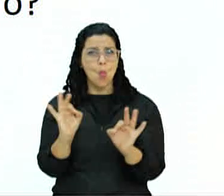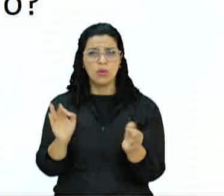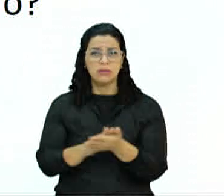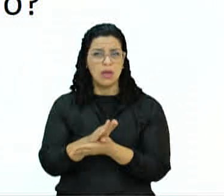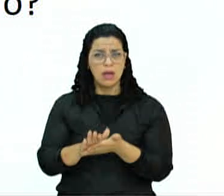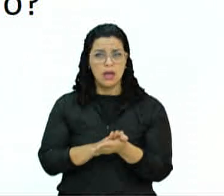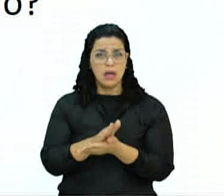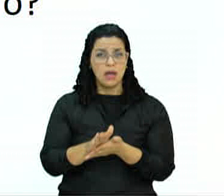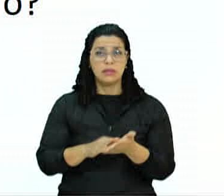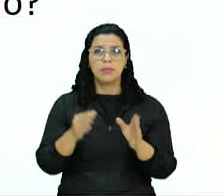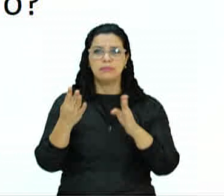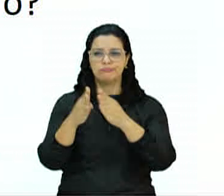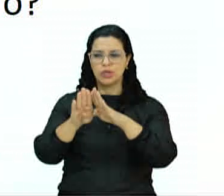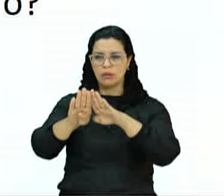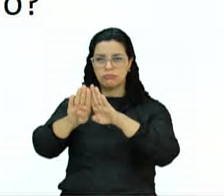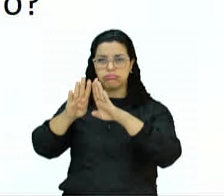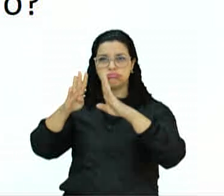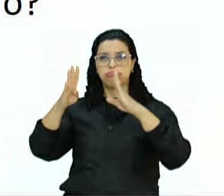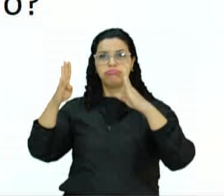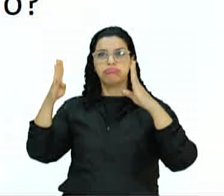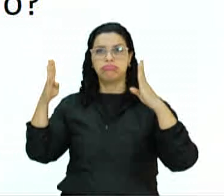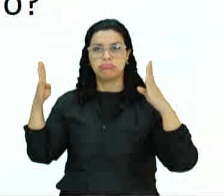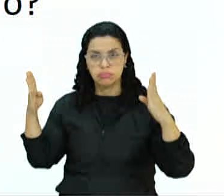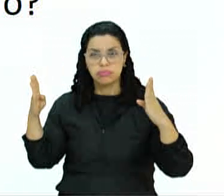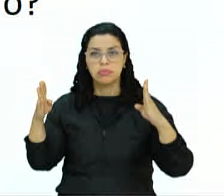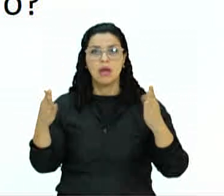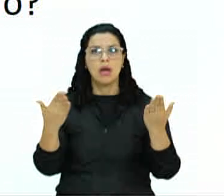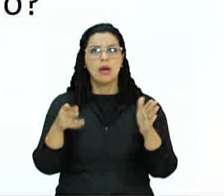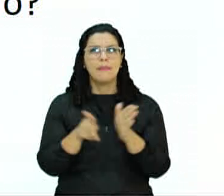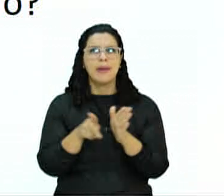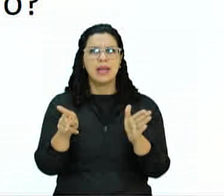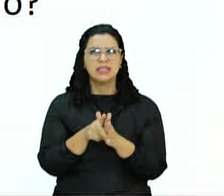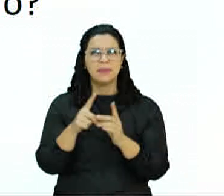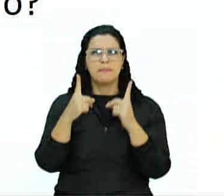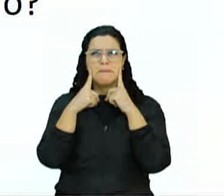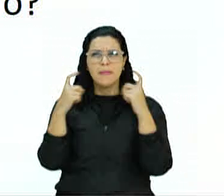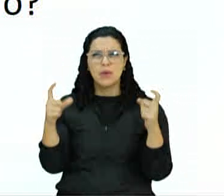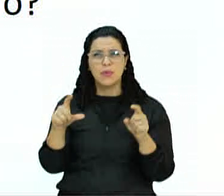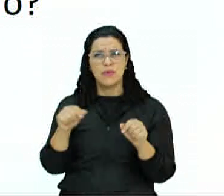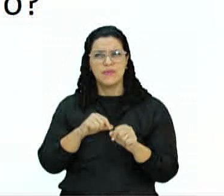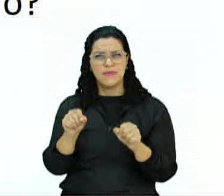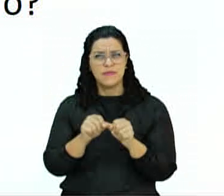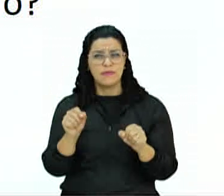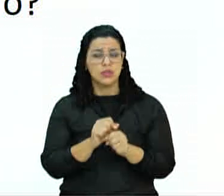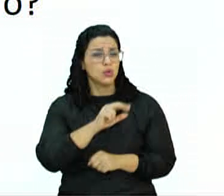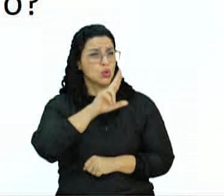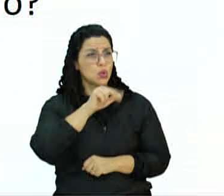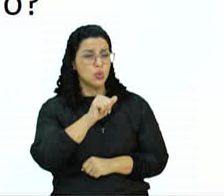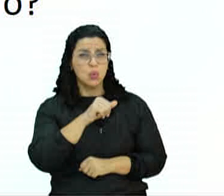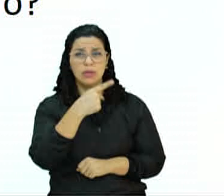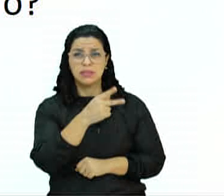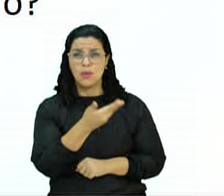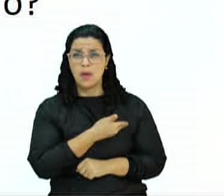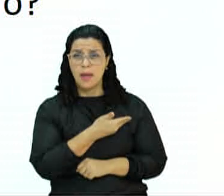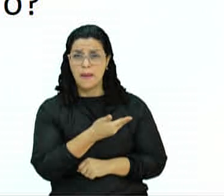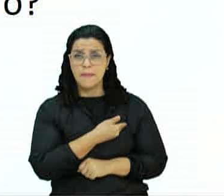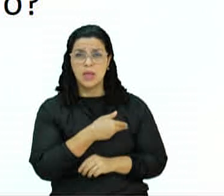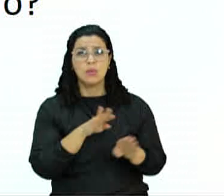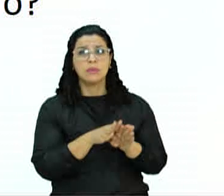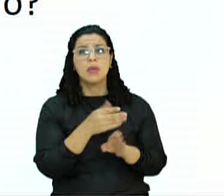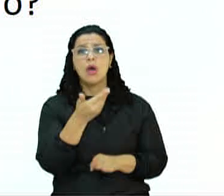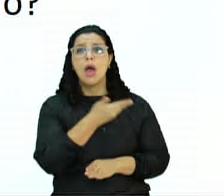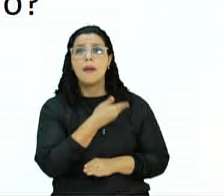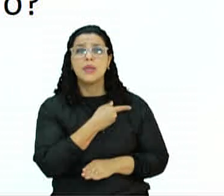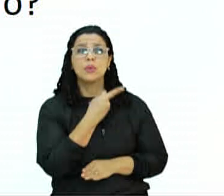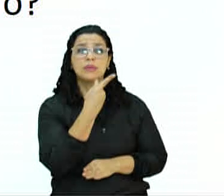ele, abrindo o portão. Os velhos gonzos gemeram. Jamais seu amigo ou um